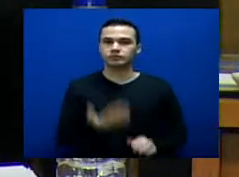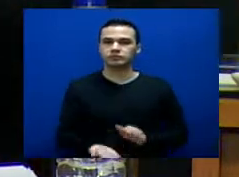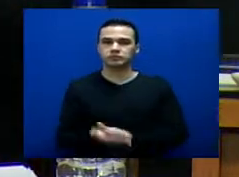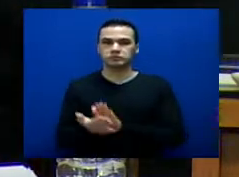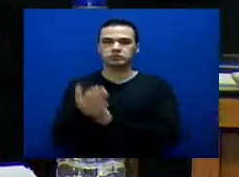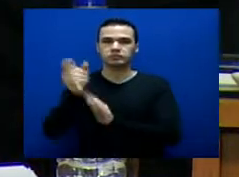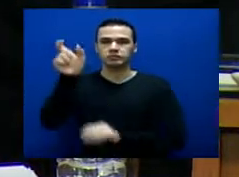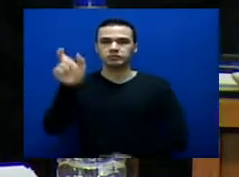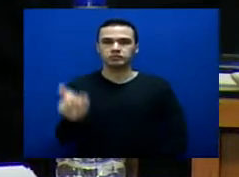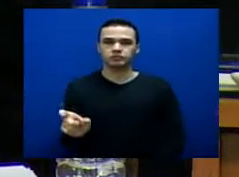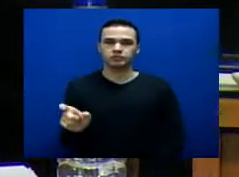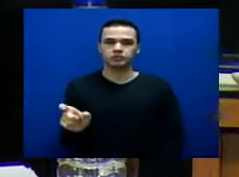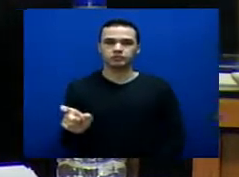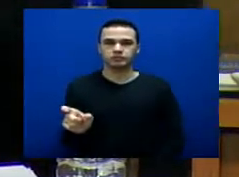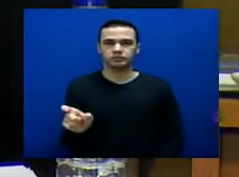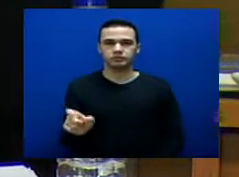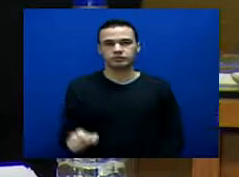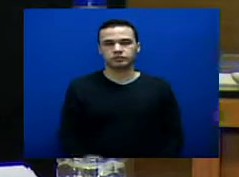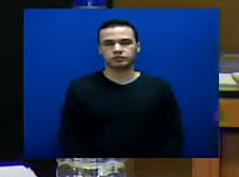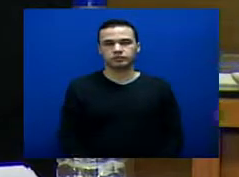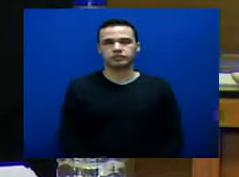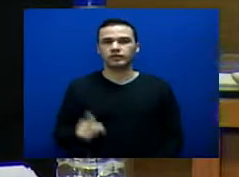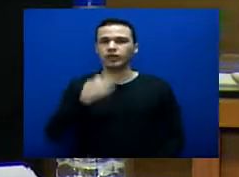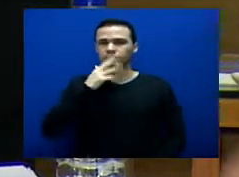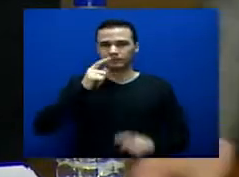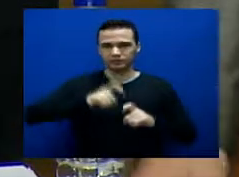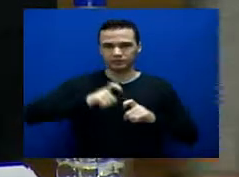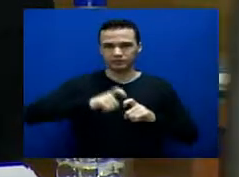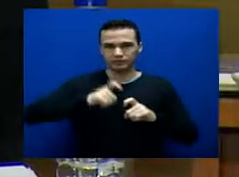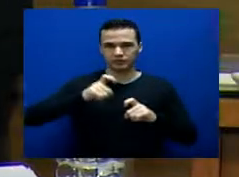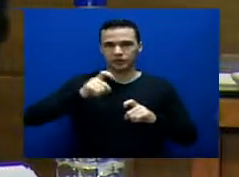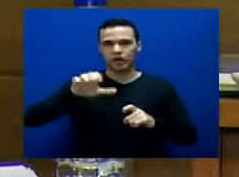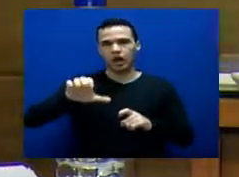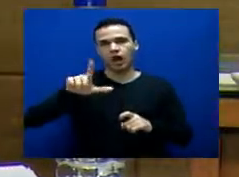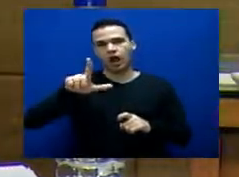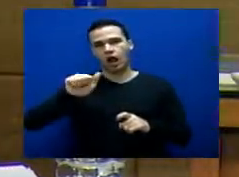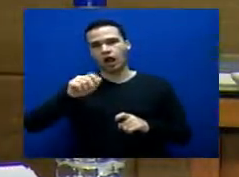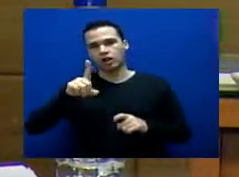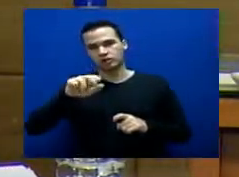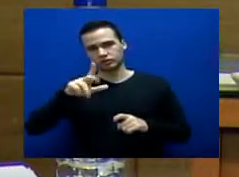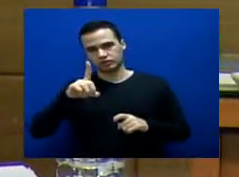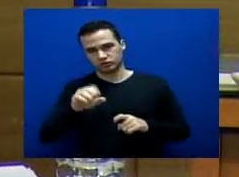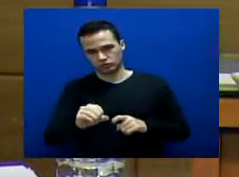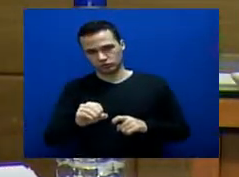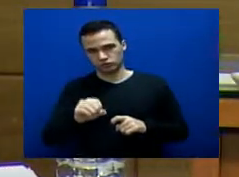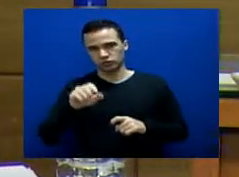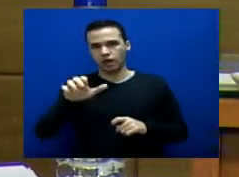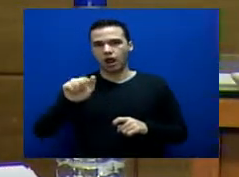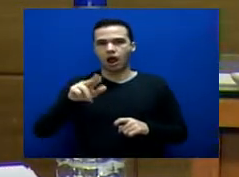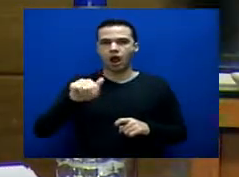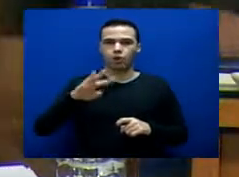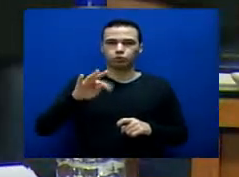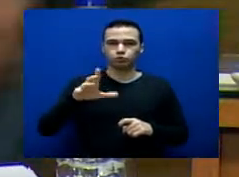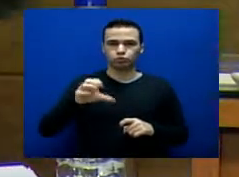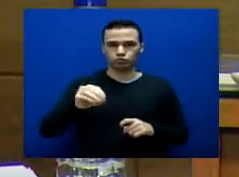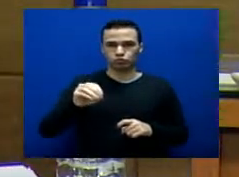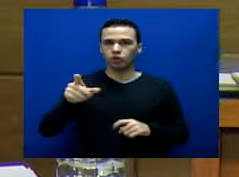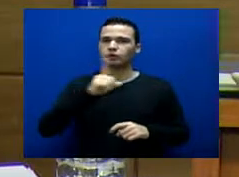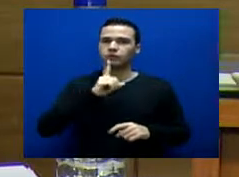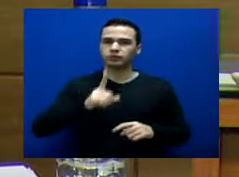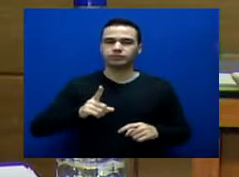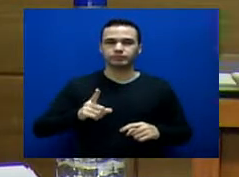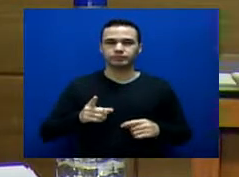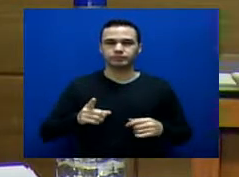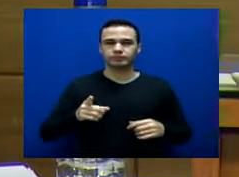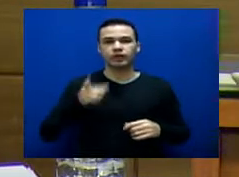e congratulações aos doutores, doutor Cláudio Augusto Brunello Guerra da Cunha, em